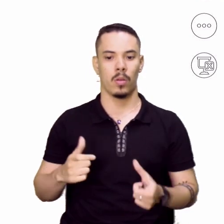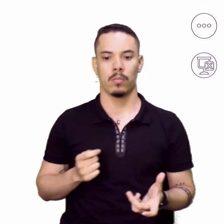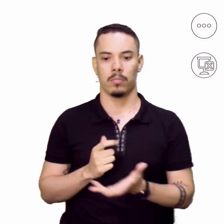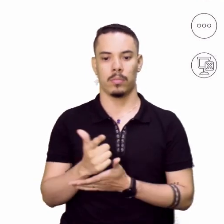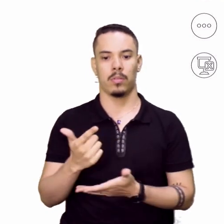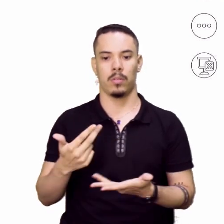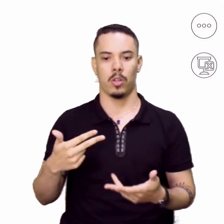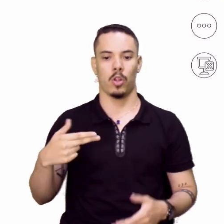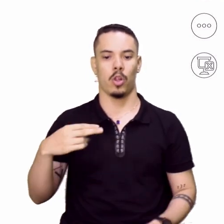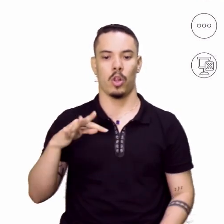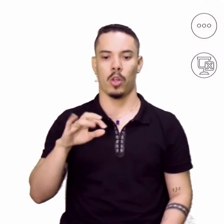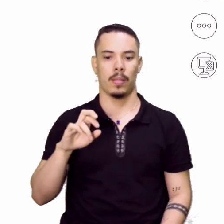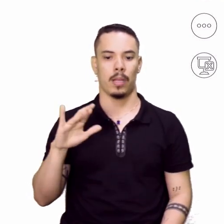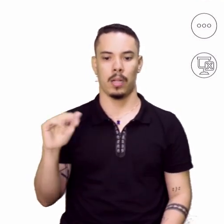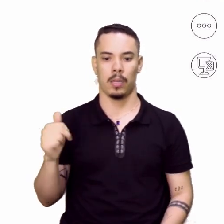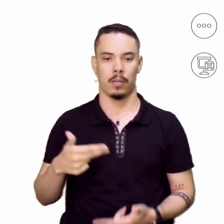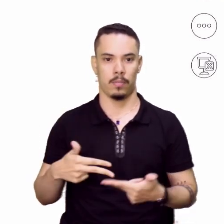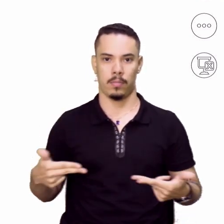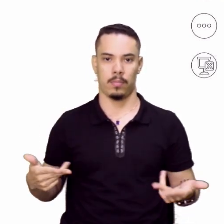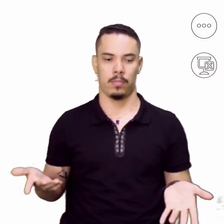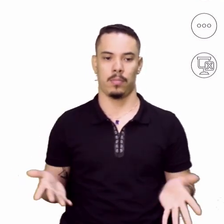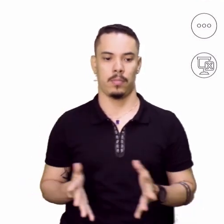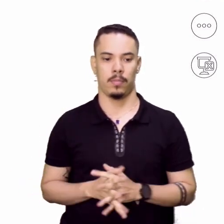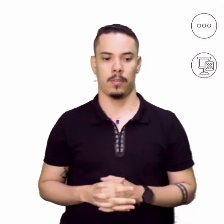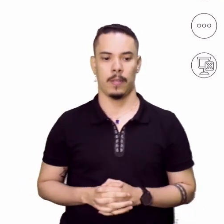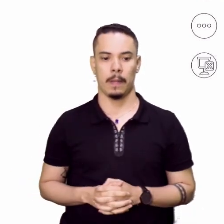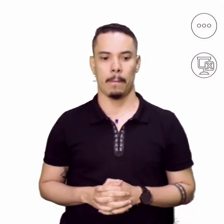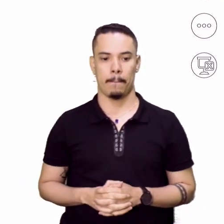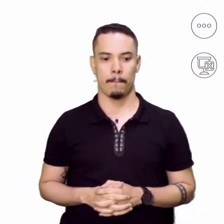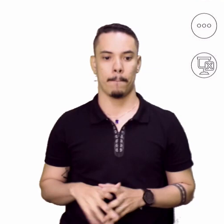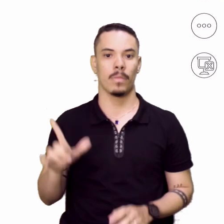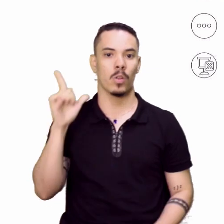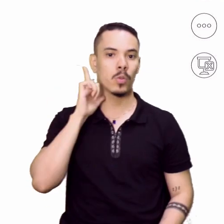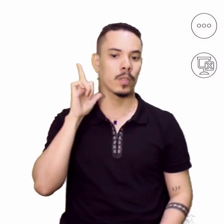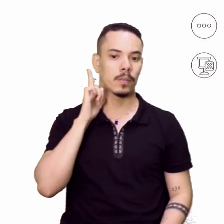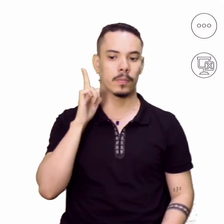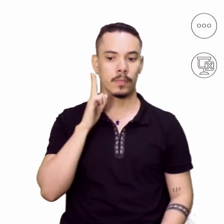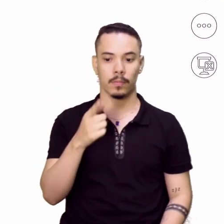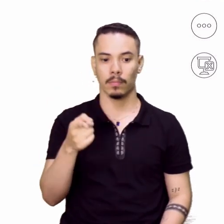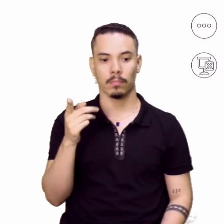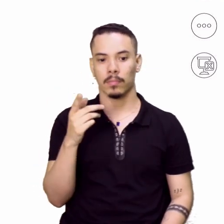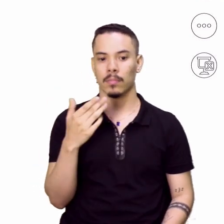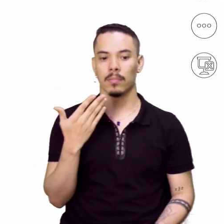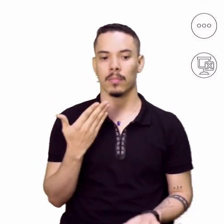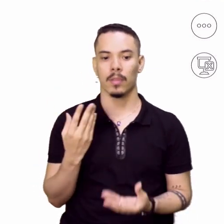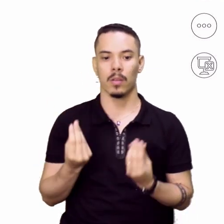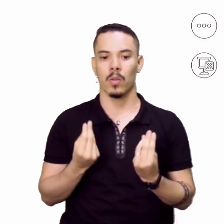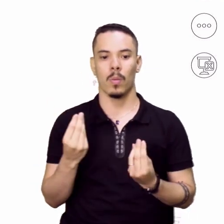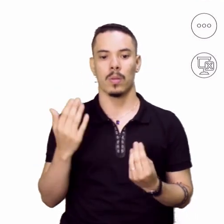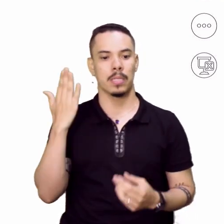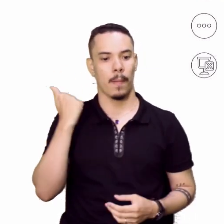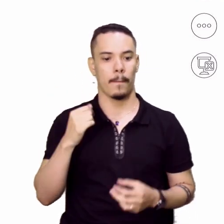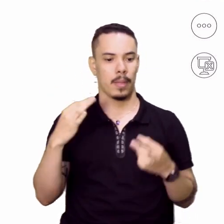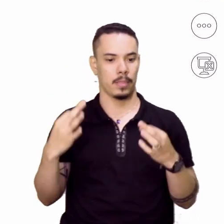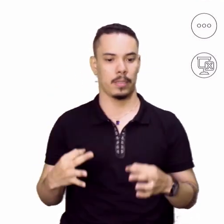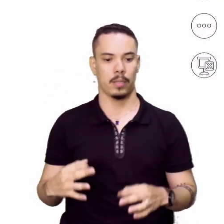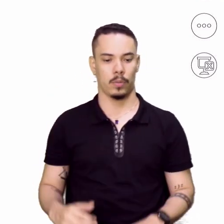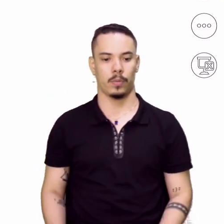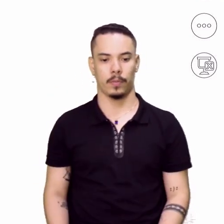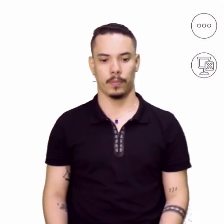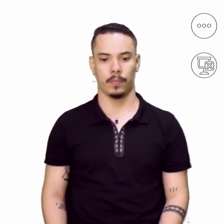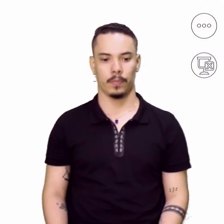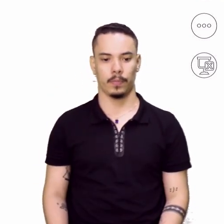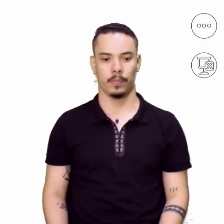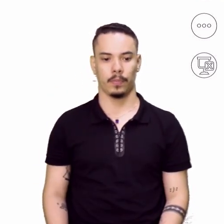verdade certo então é isso muito simples Então você não vai mudar nada aqui só saber a ordem mesmo I don't think